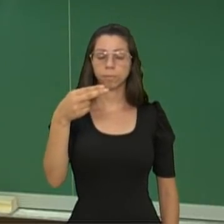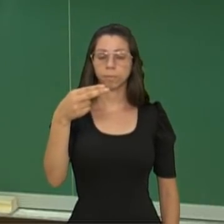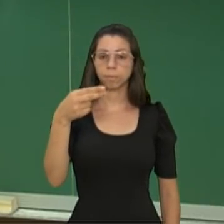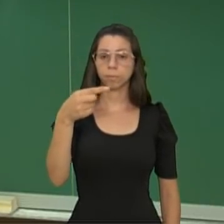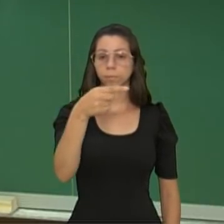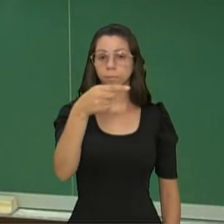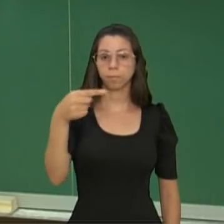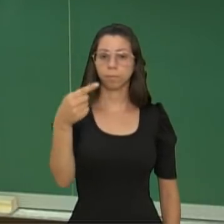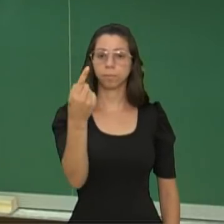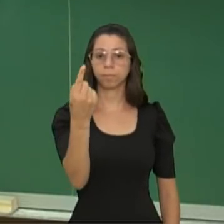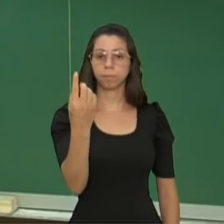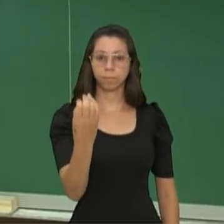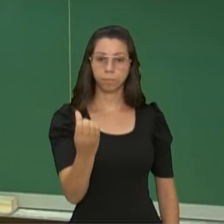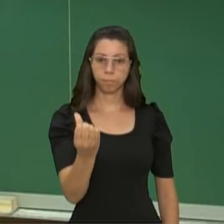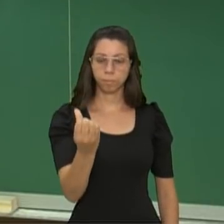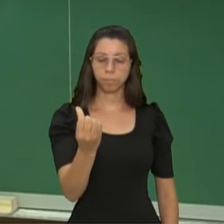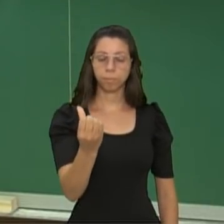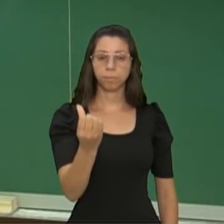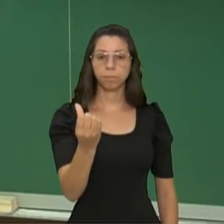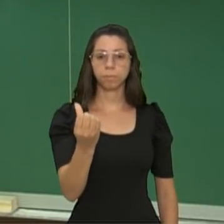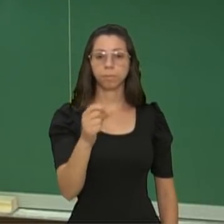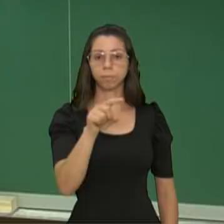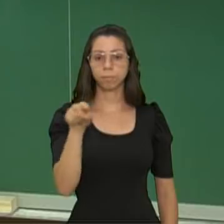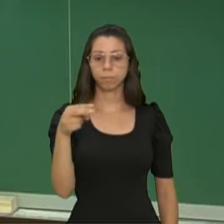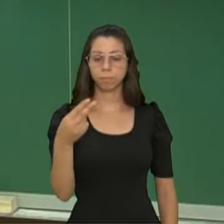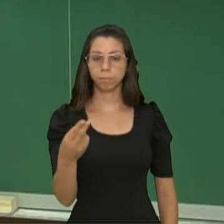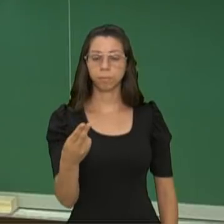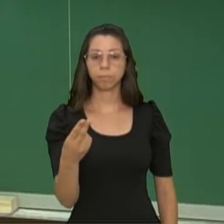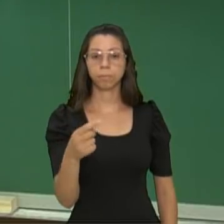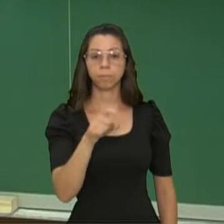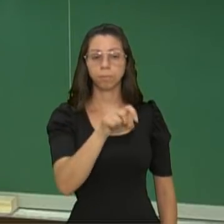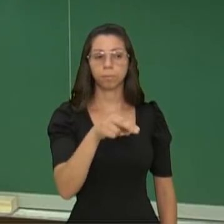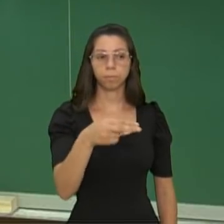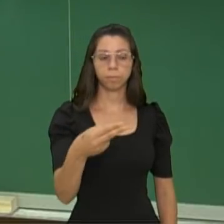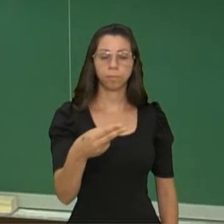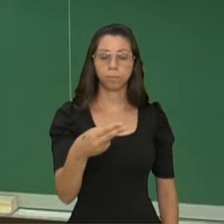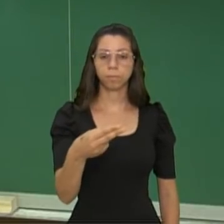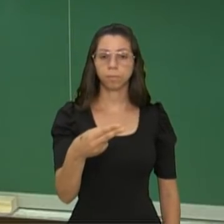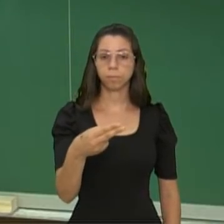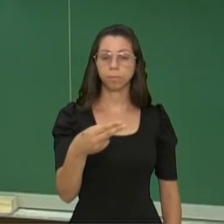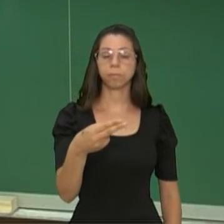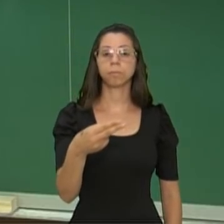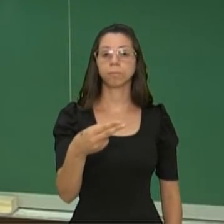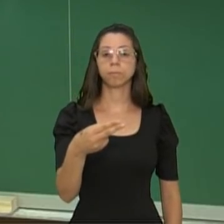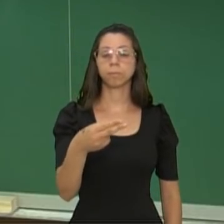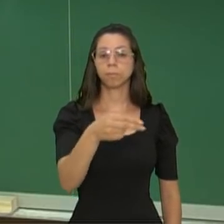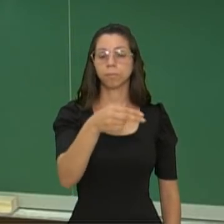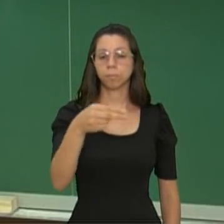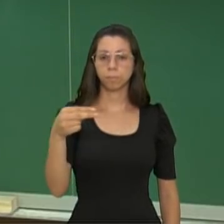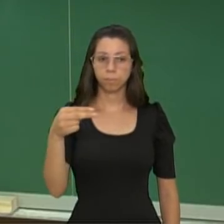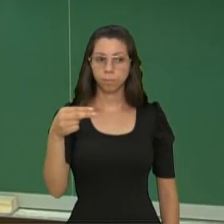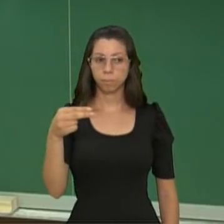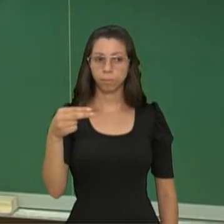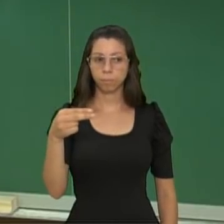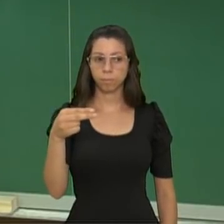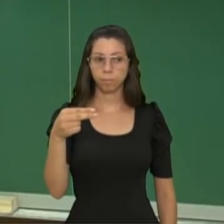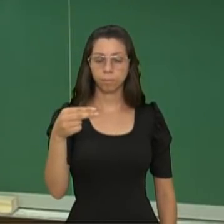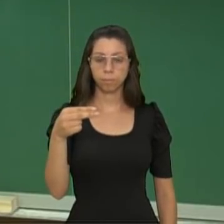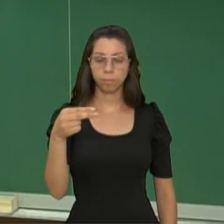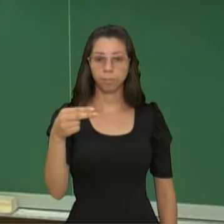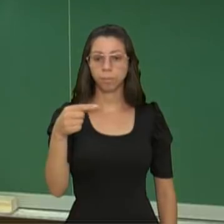menos 16, o x2 igual a 16 sobre 2, menos 8.